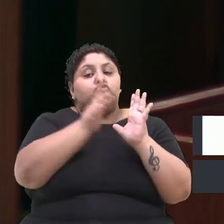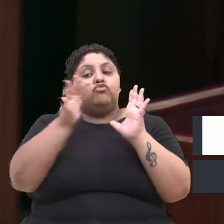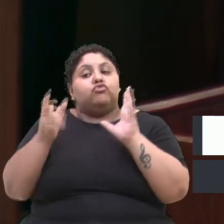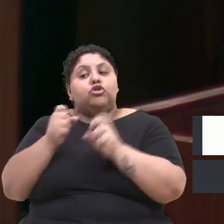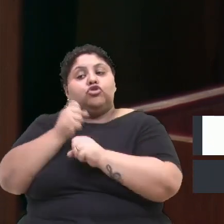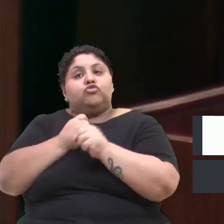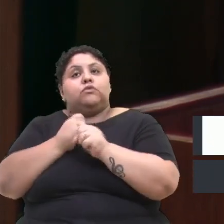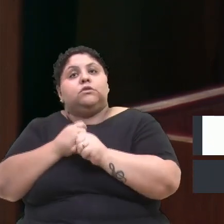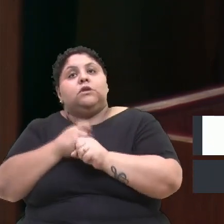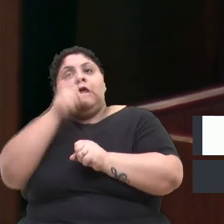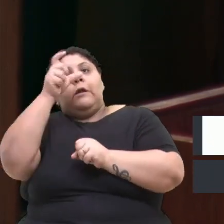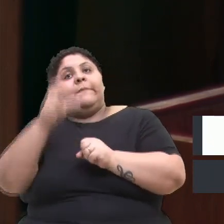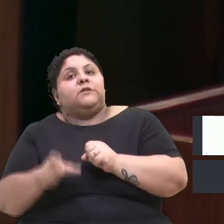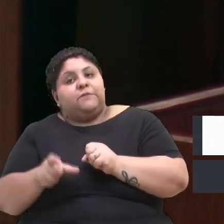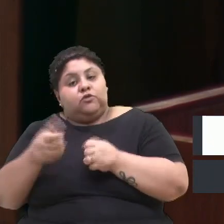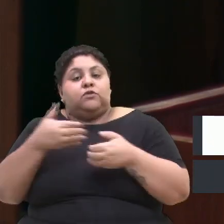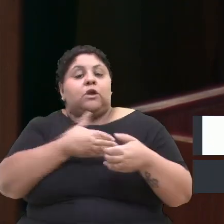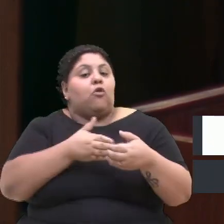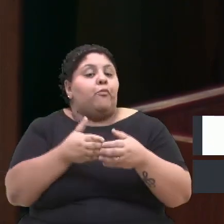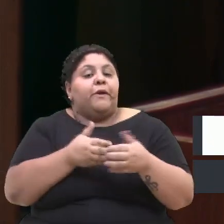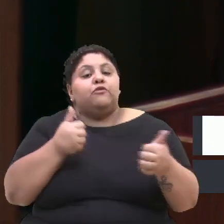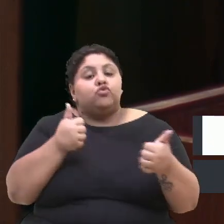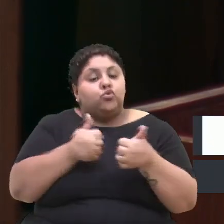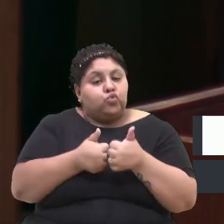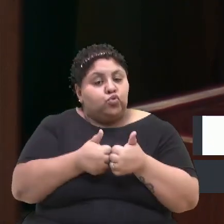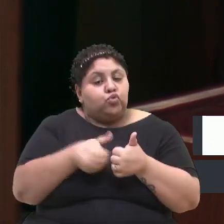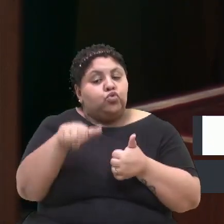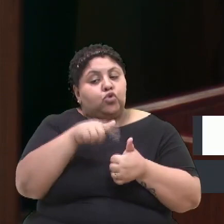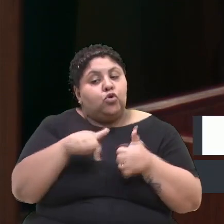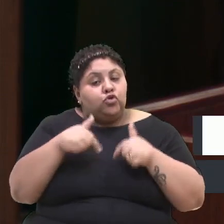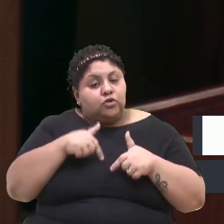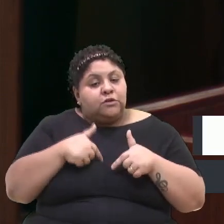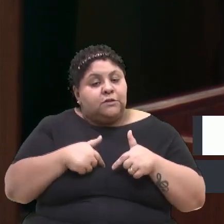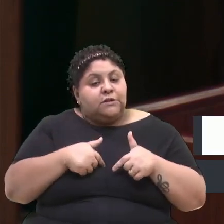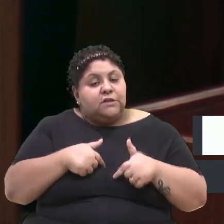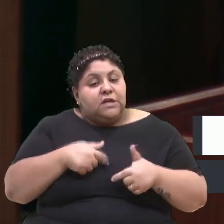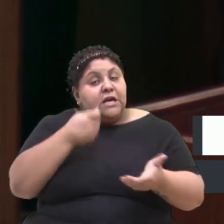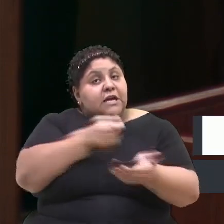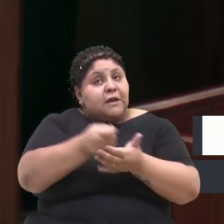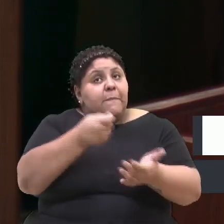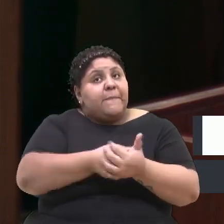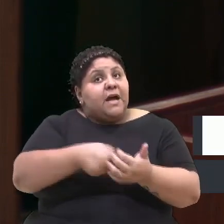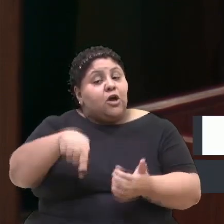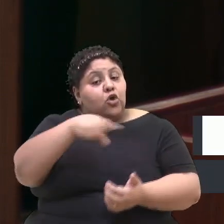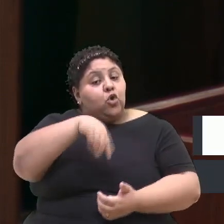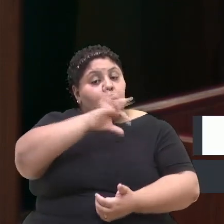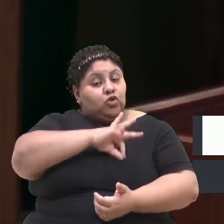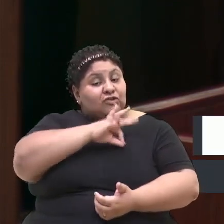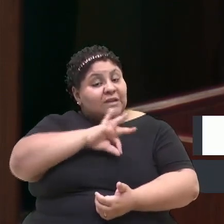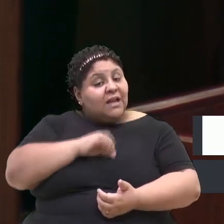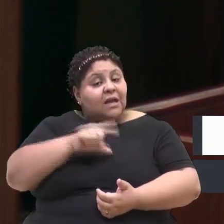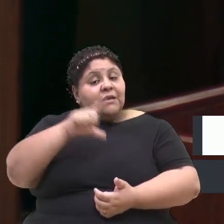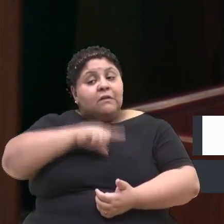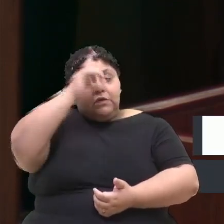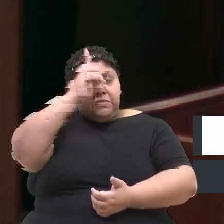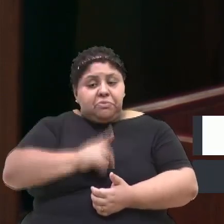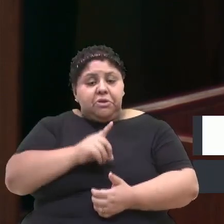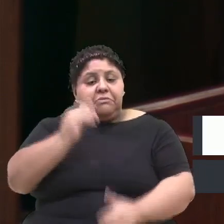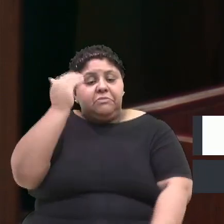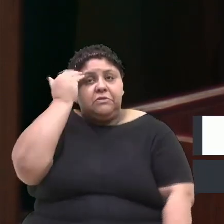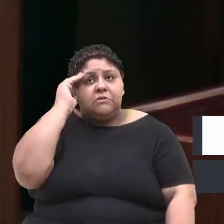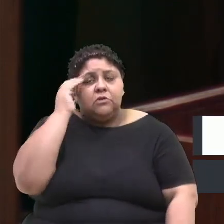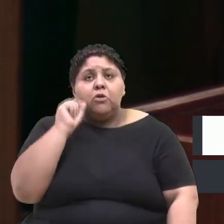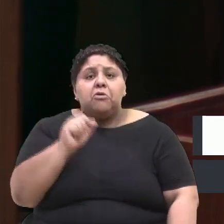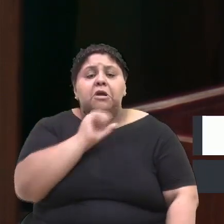fora que nos acompanha, que paga nossos salários e que tem todo o direito de saber o que cada